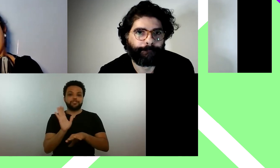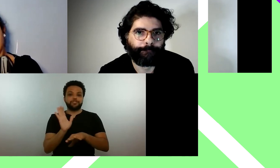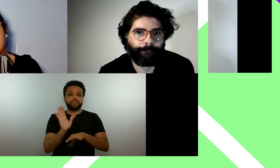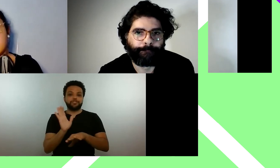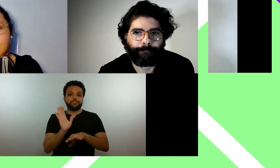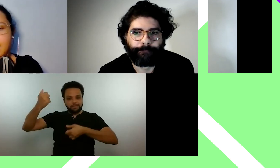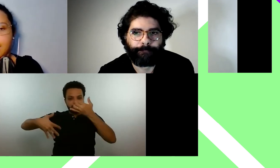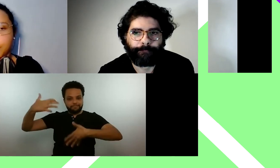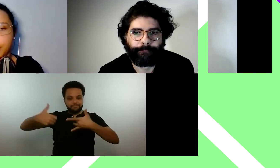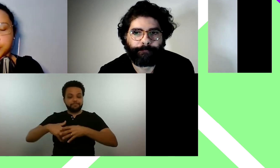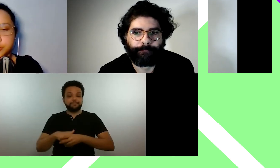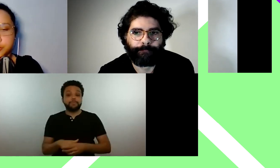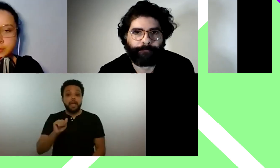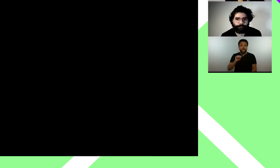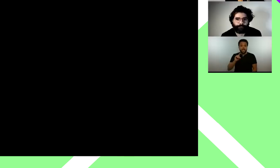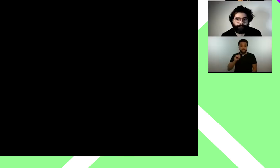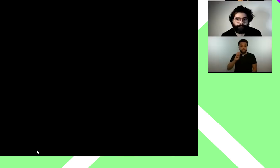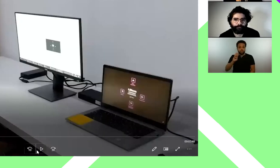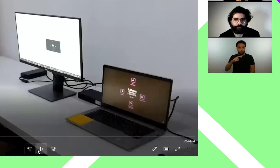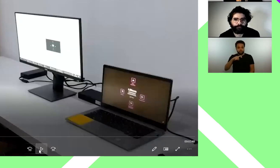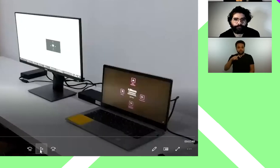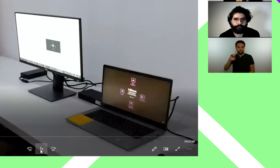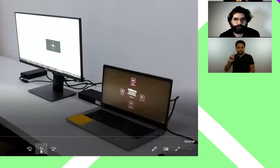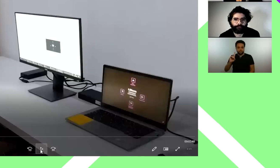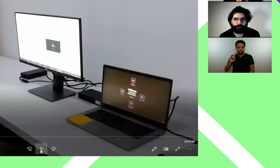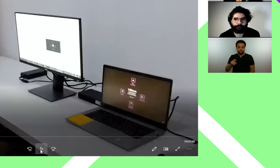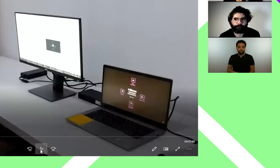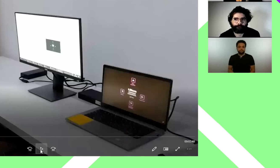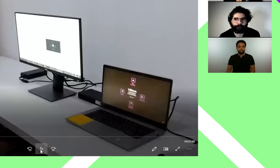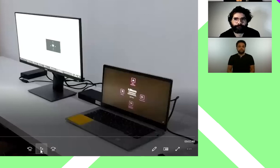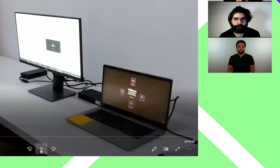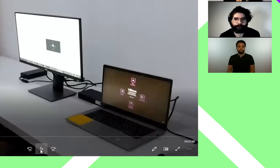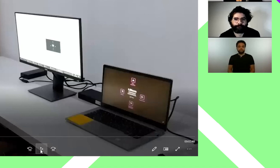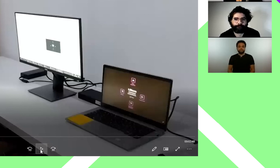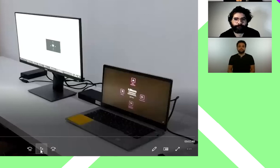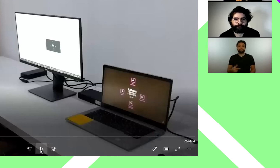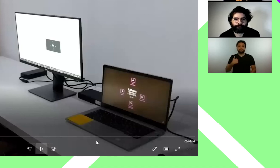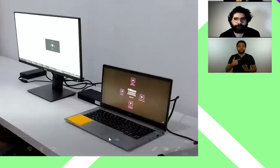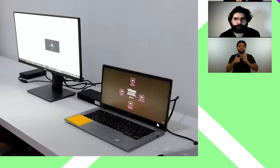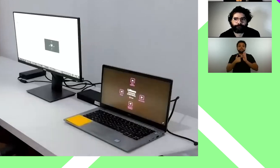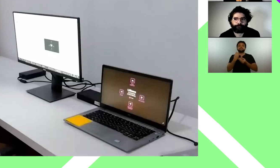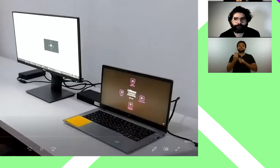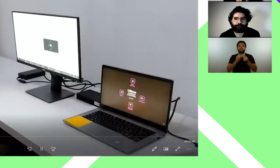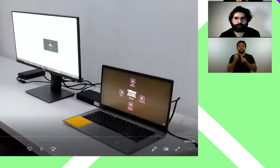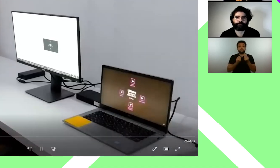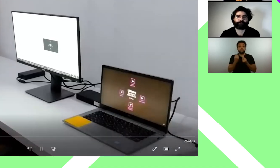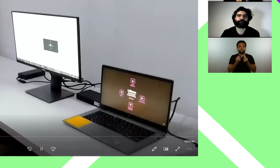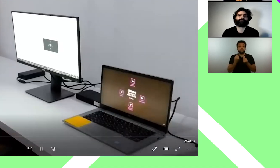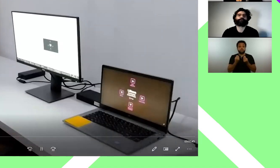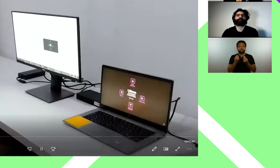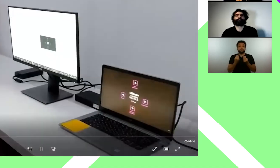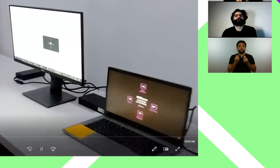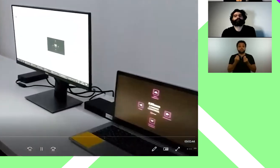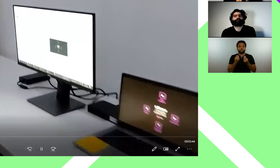No Adobe XD, eu falei lá, né, de vários problemas no Adobe XD, mas